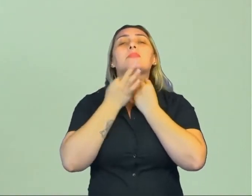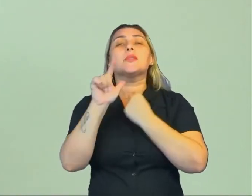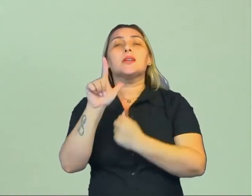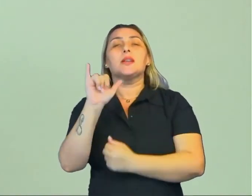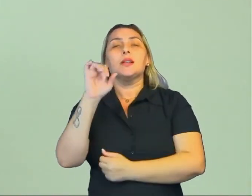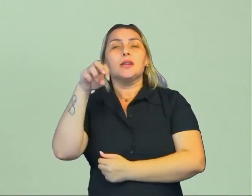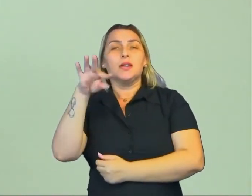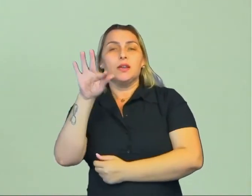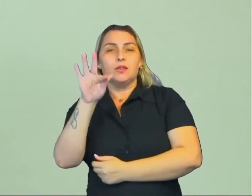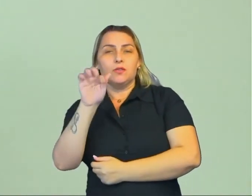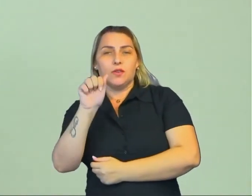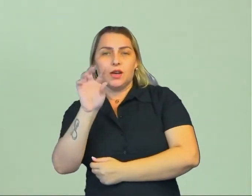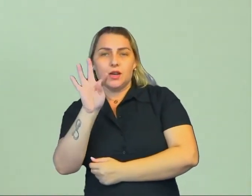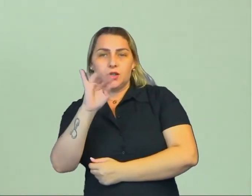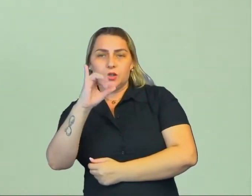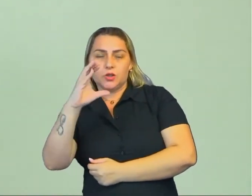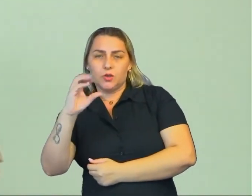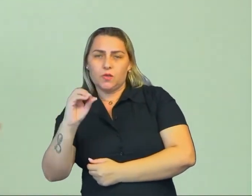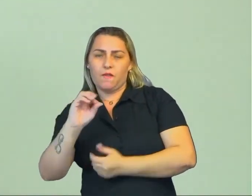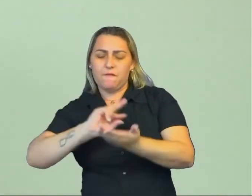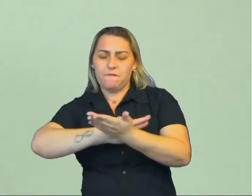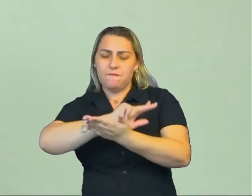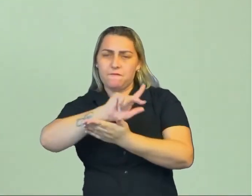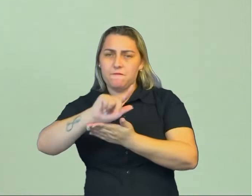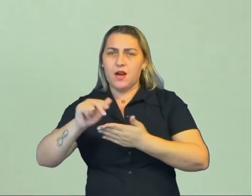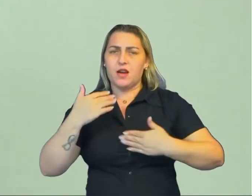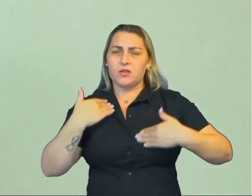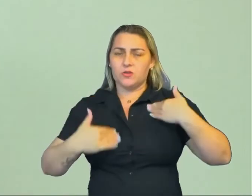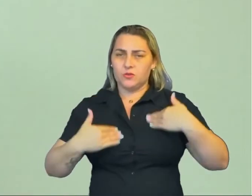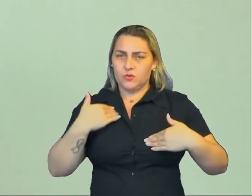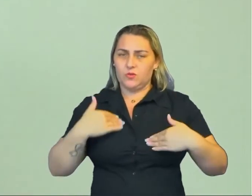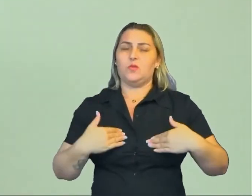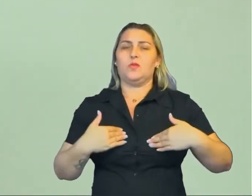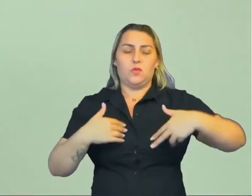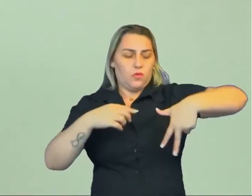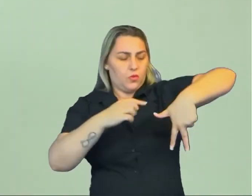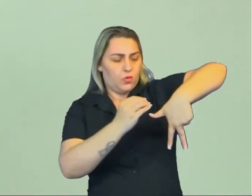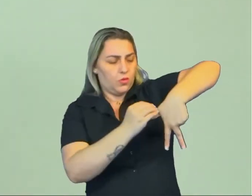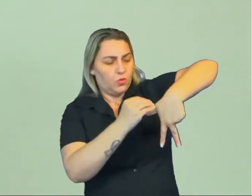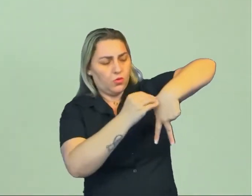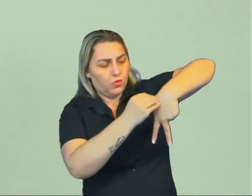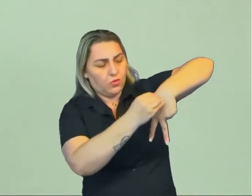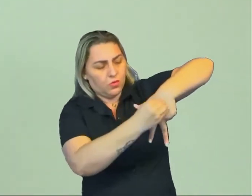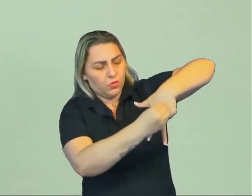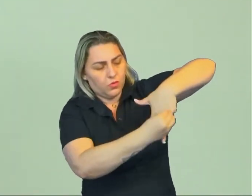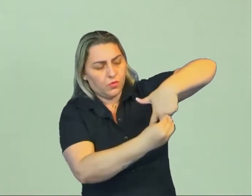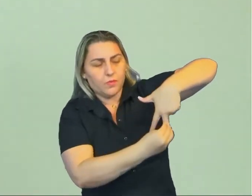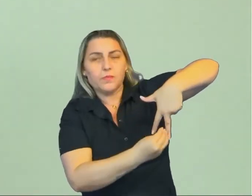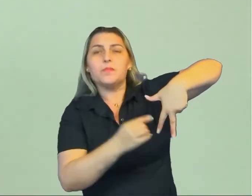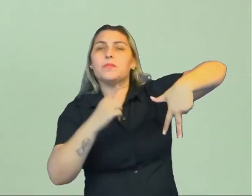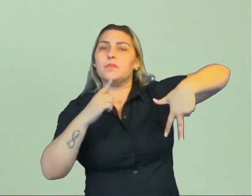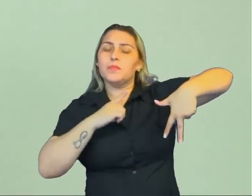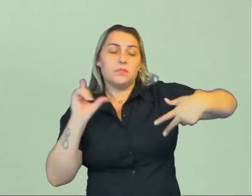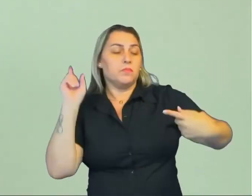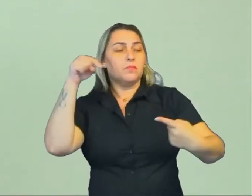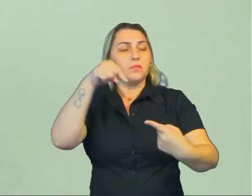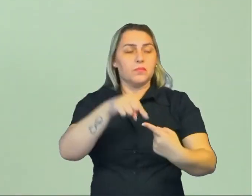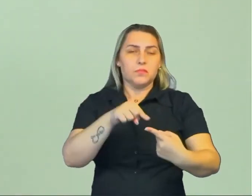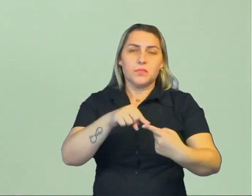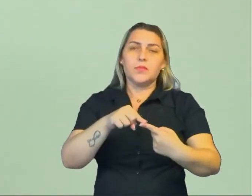linfáticos. Esses nódulos são espalhados pelo corpo inteiro e cada um nódulo desse tem uma função